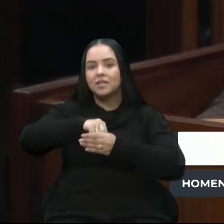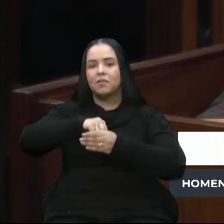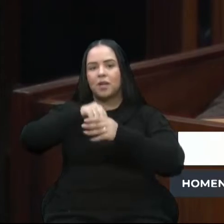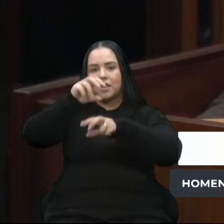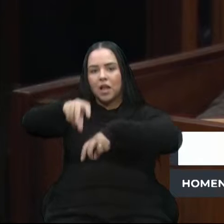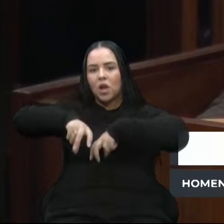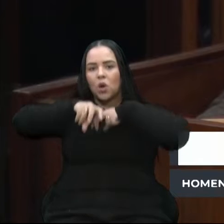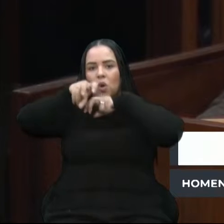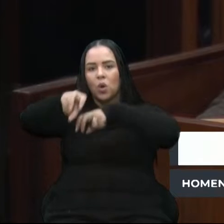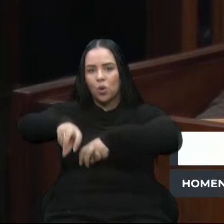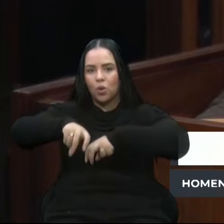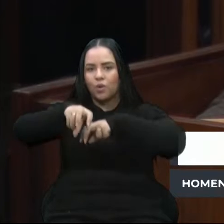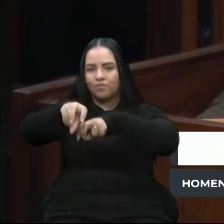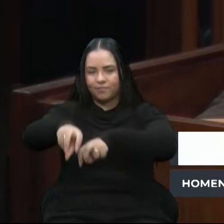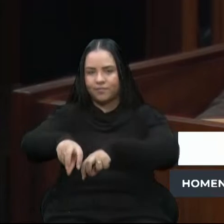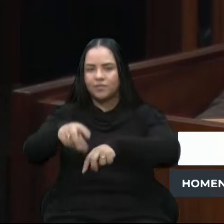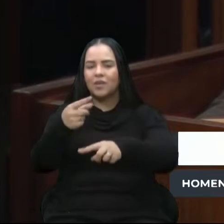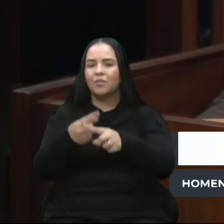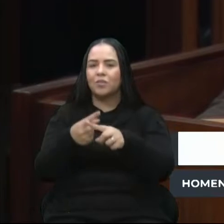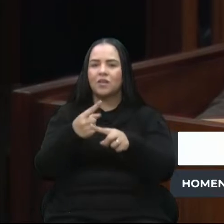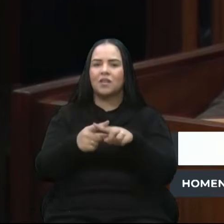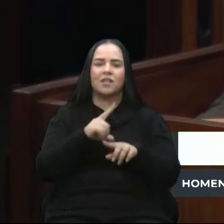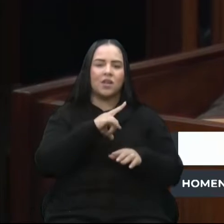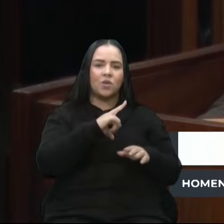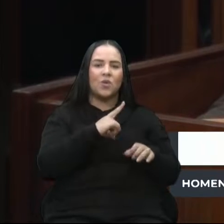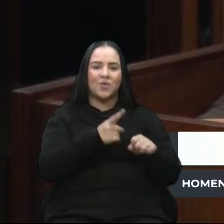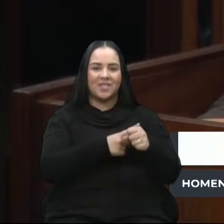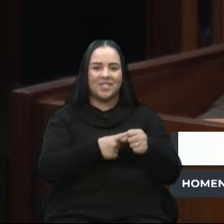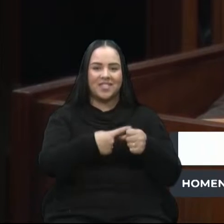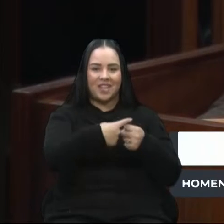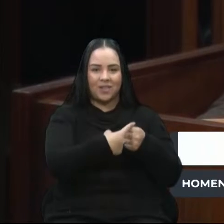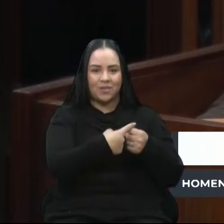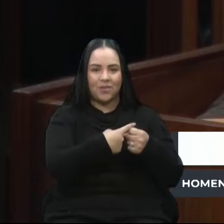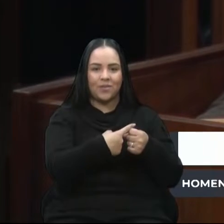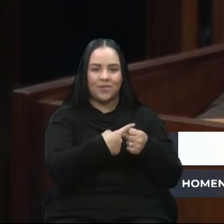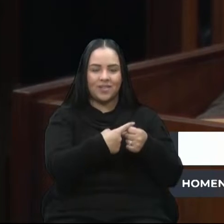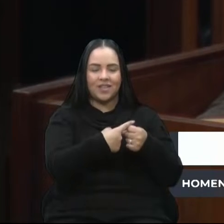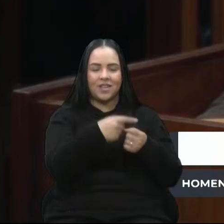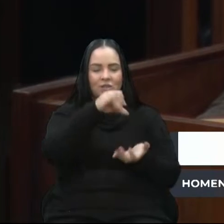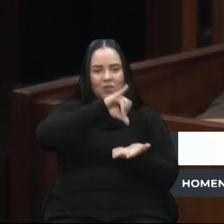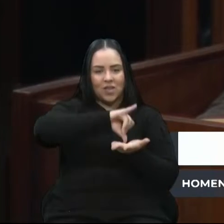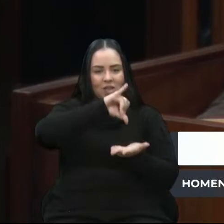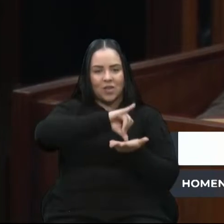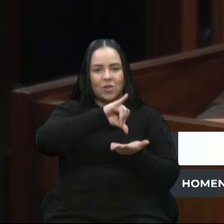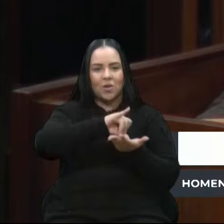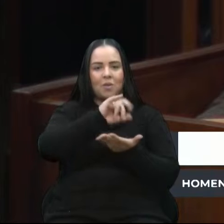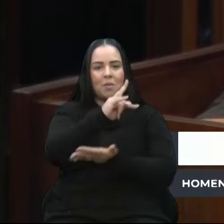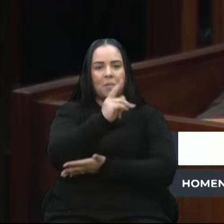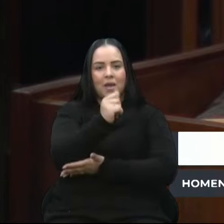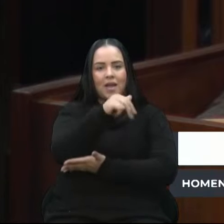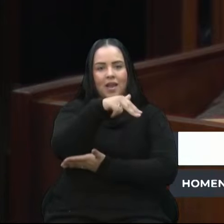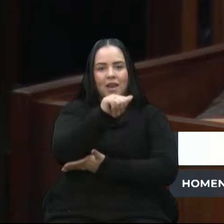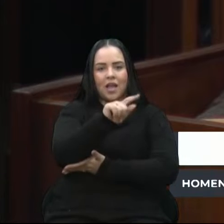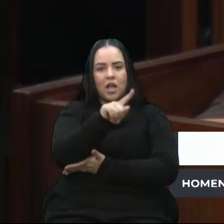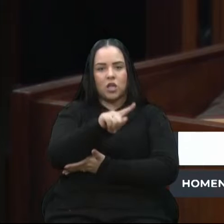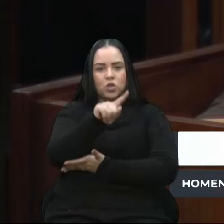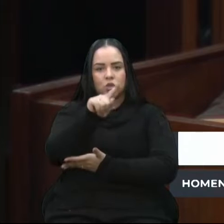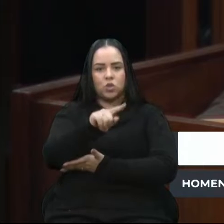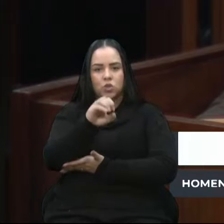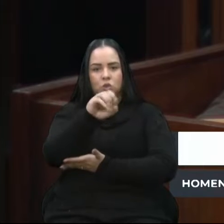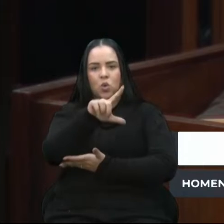da cidade, o bairro Panassolo, era uma vinícola. E virou